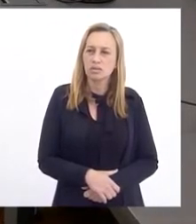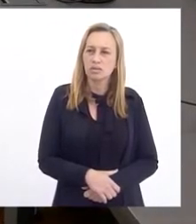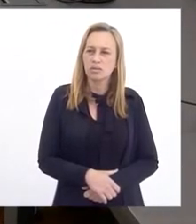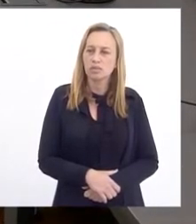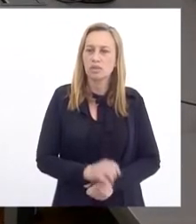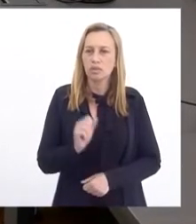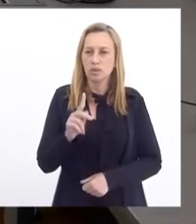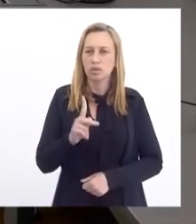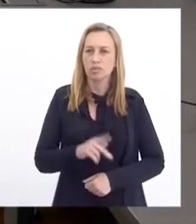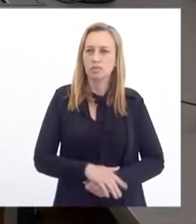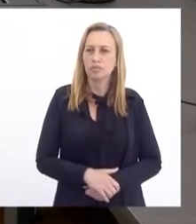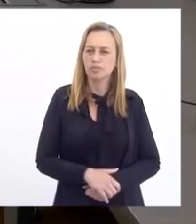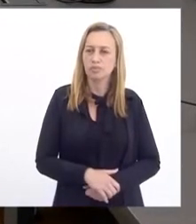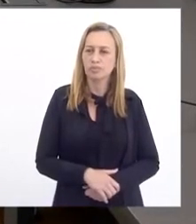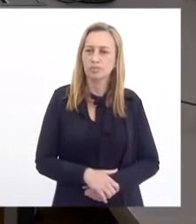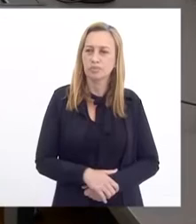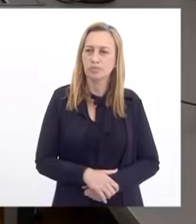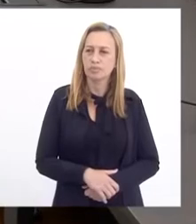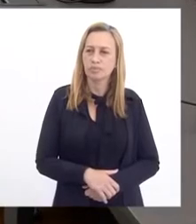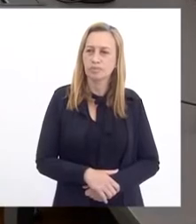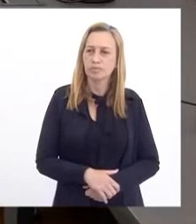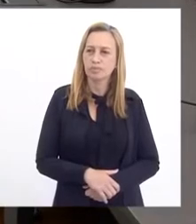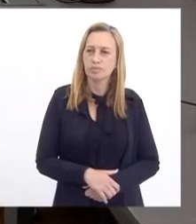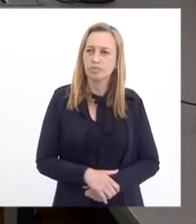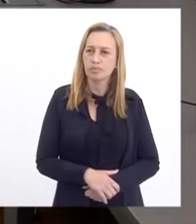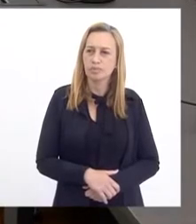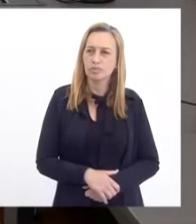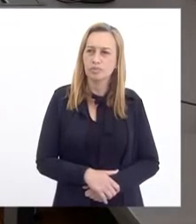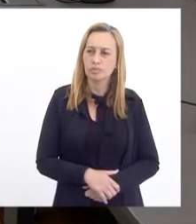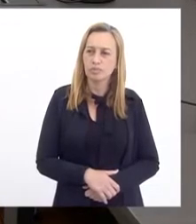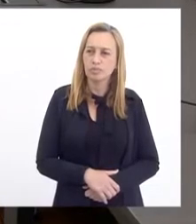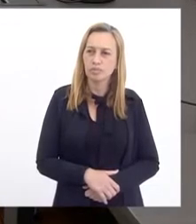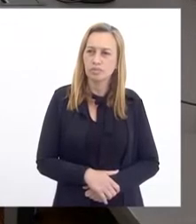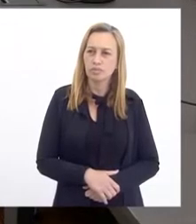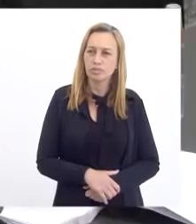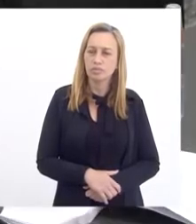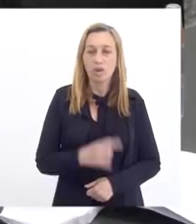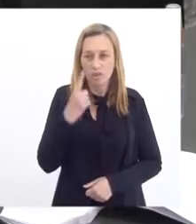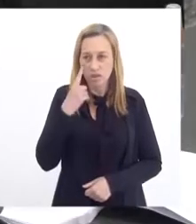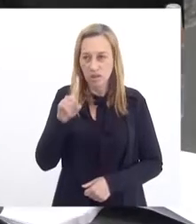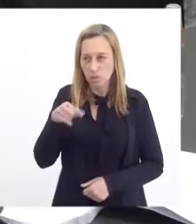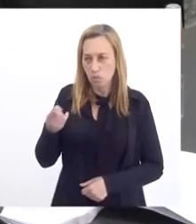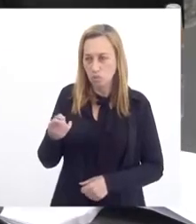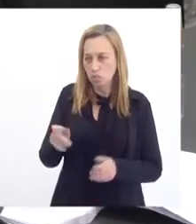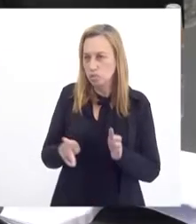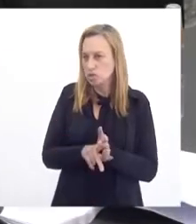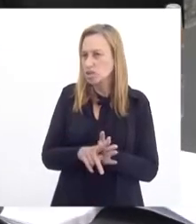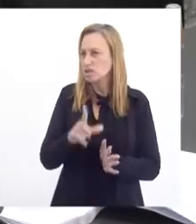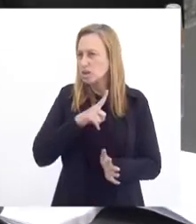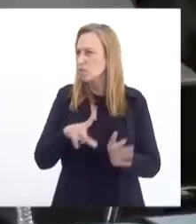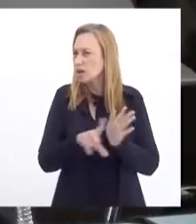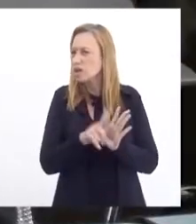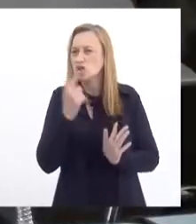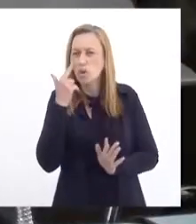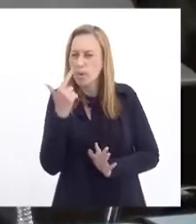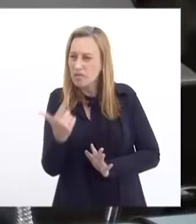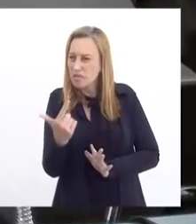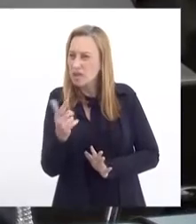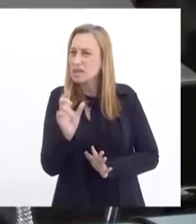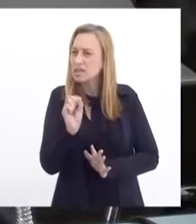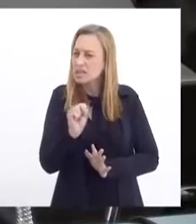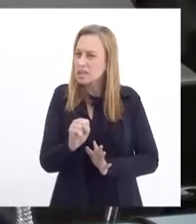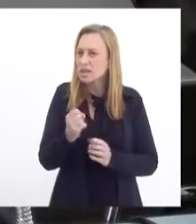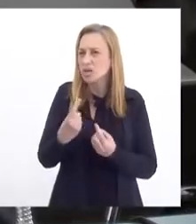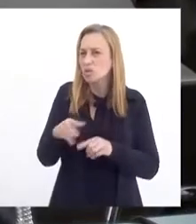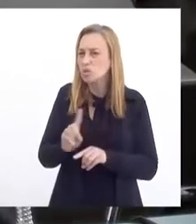Então, ok. Vamos. Para ver se tem um outro projeto aí? Tem uma lei, mas é só para ver se realmente confronta